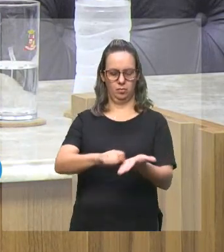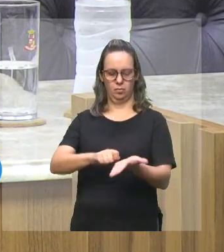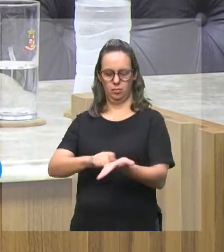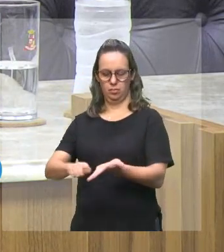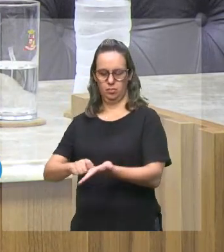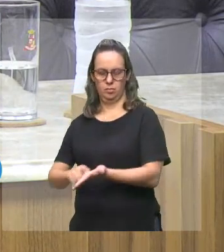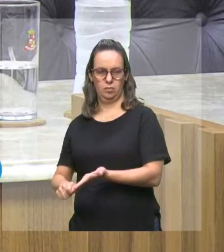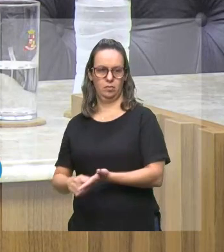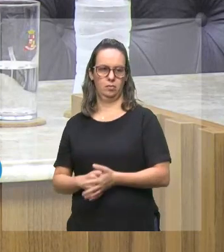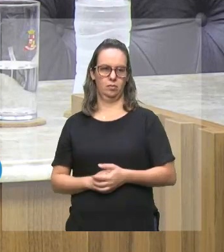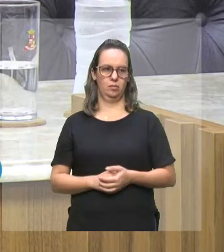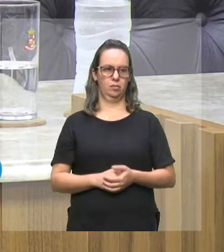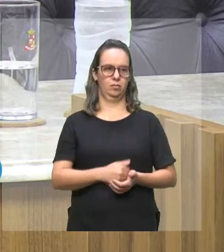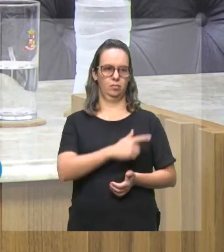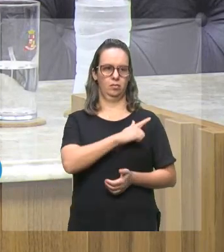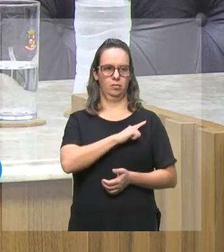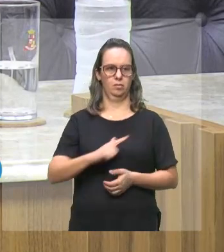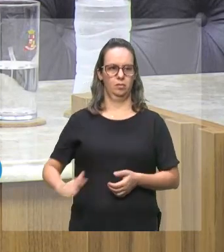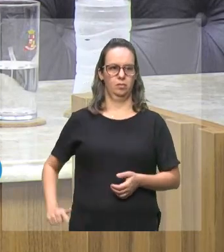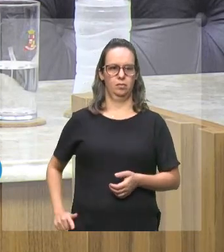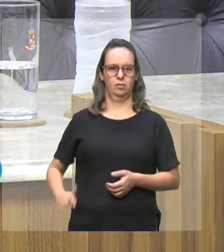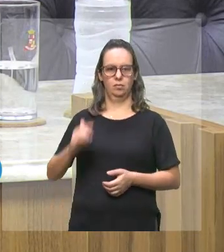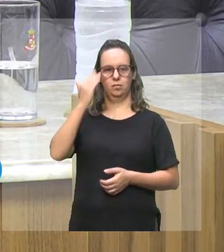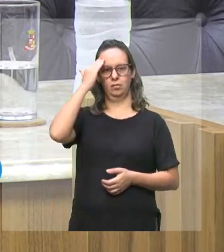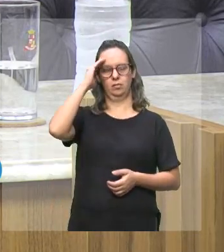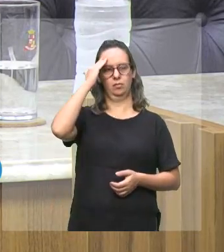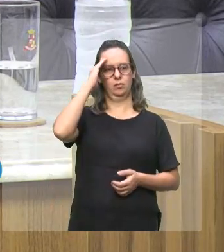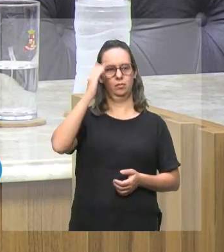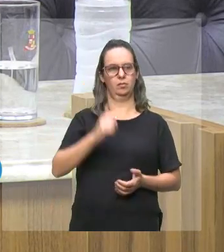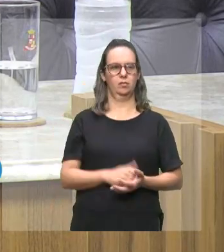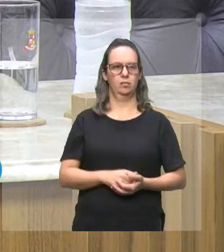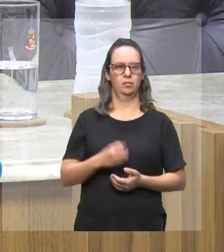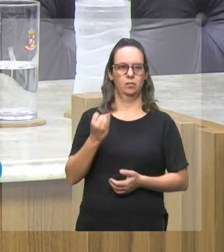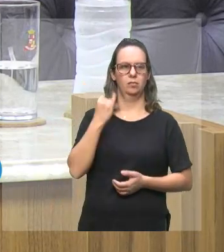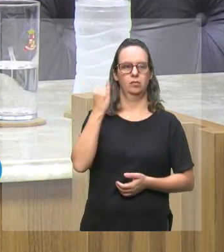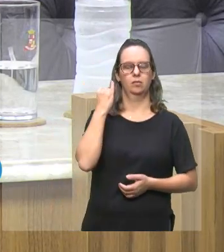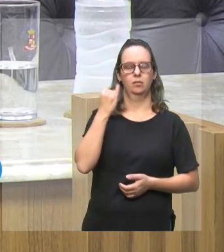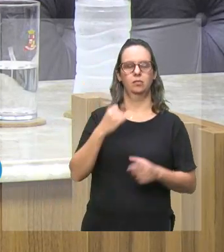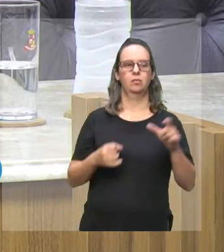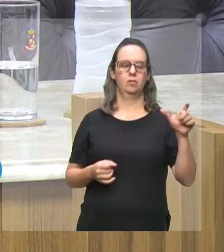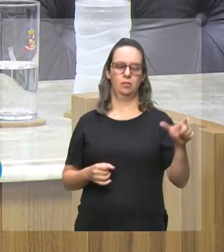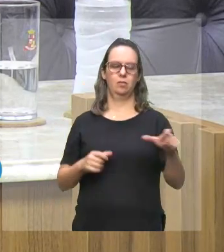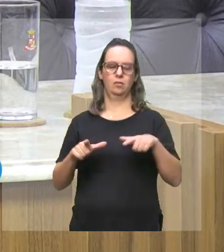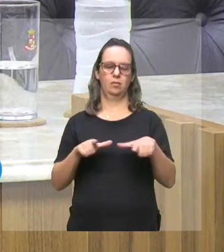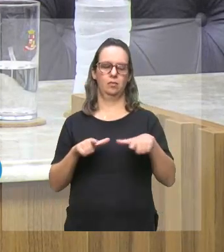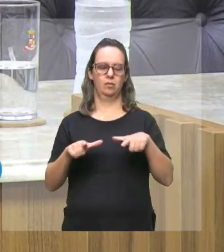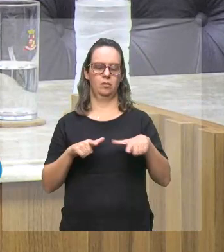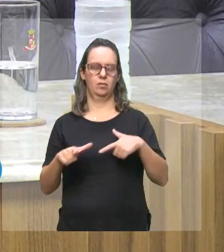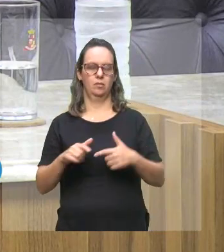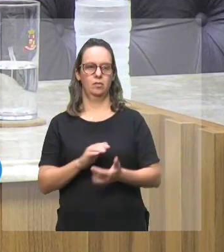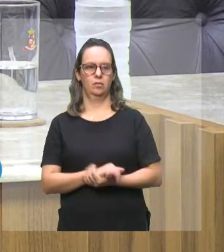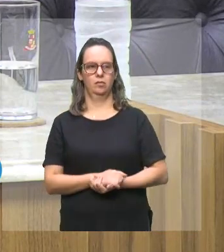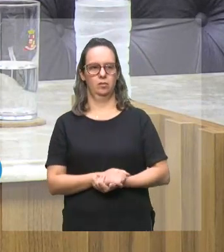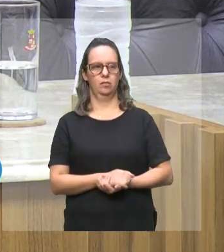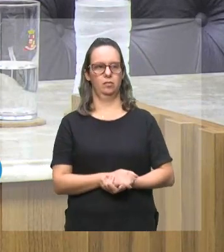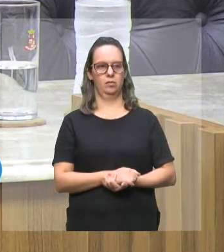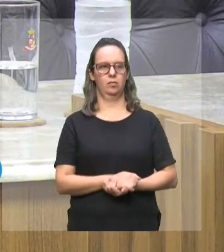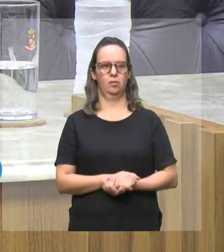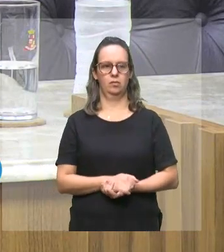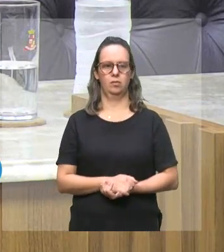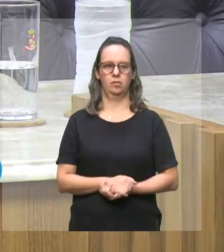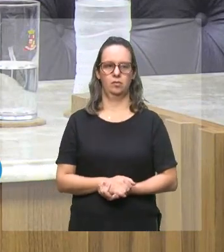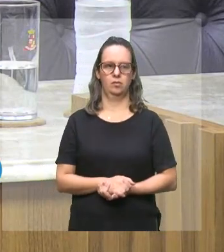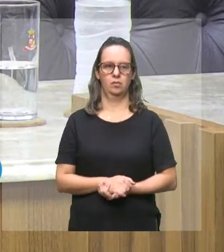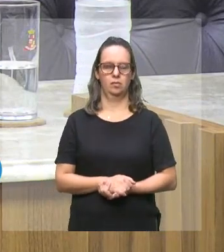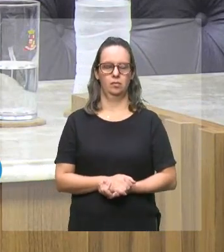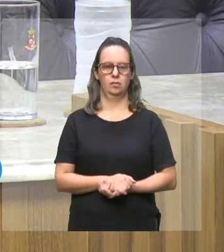e o nosso governador entender que a importância de ter funcionários naquele hospital,